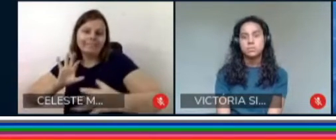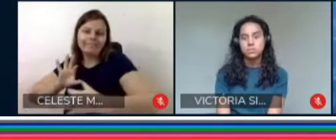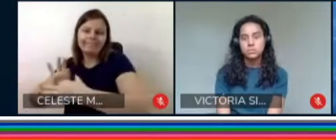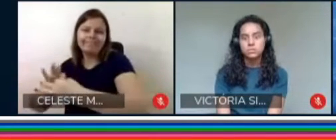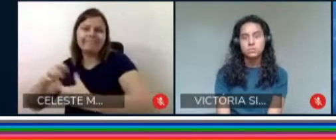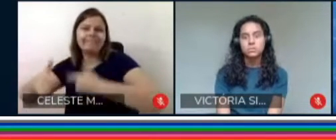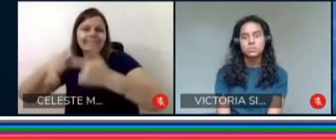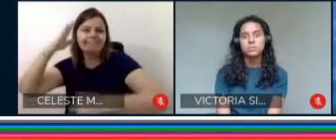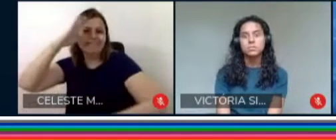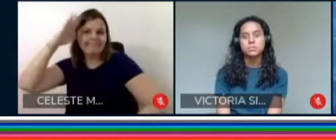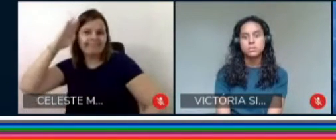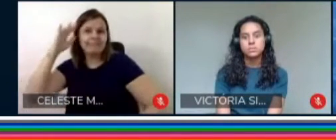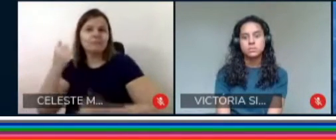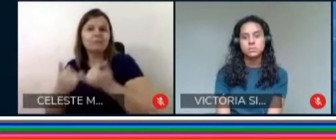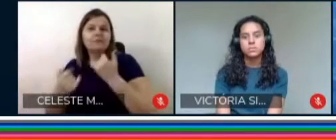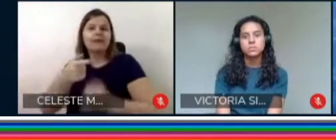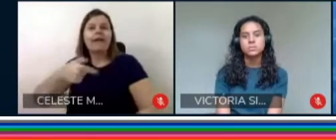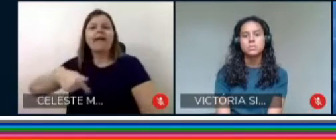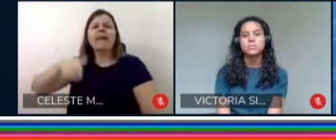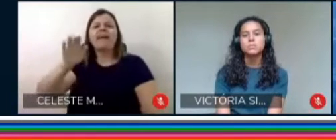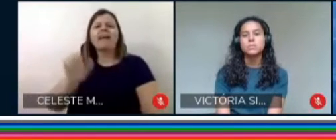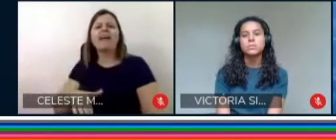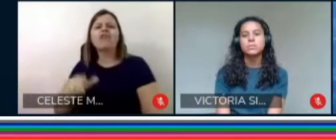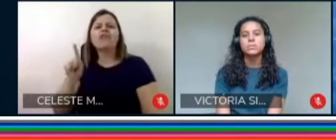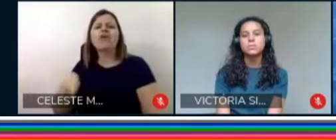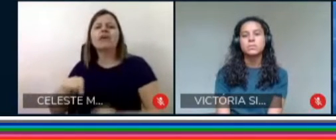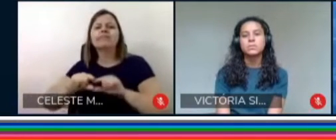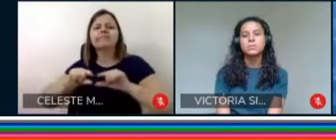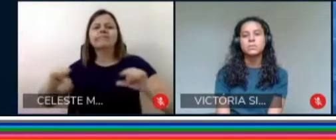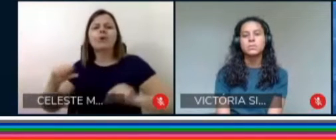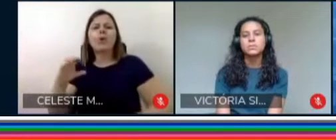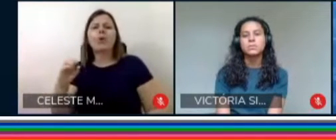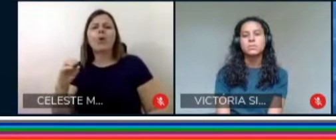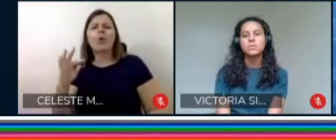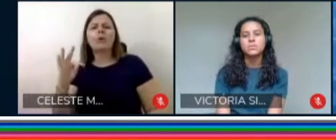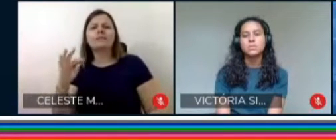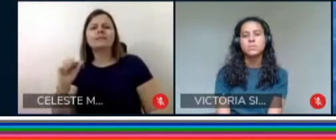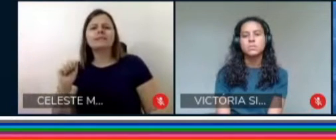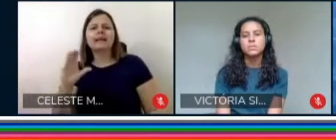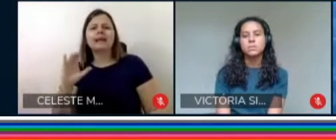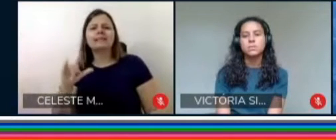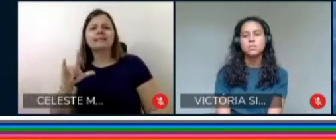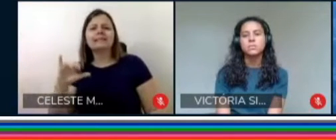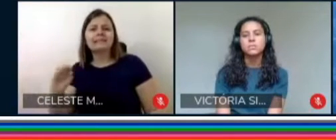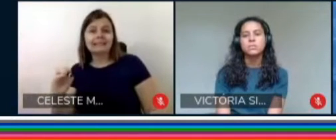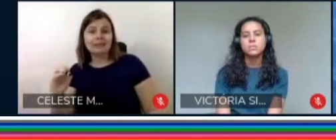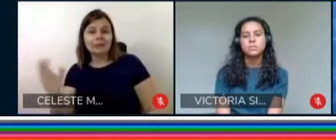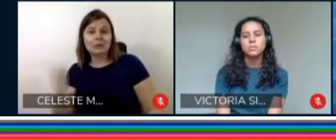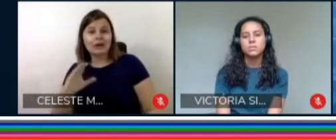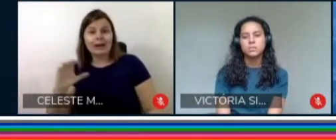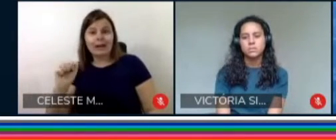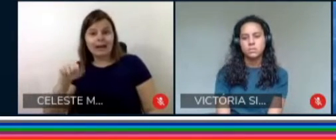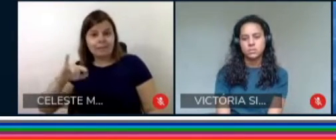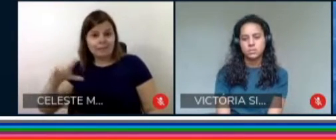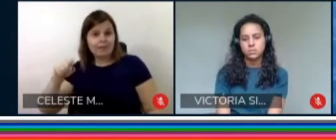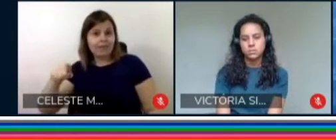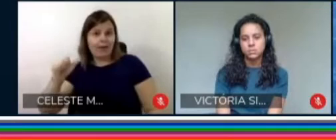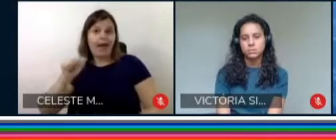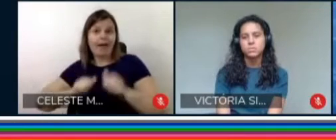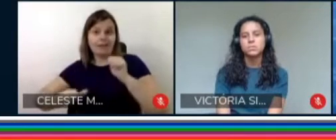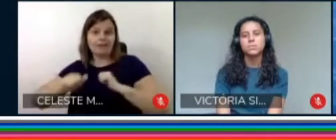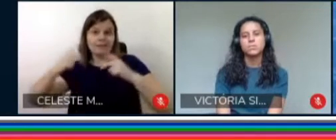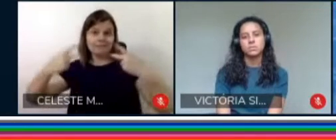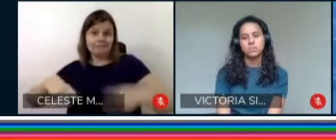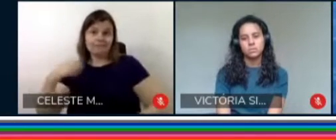quem foi Otacílio Camilo, que é um grande artista aqui de Porto Alegre e que talvez muitos de nós não conheçam, mas uma pesquisadora